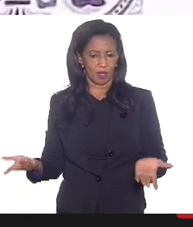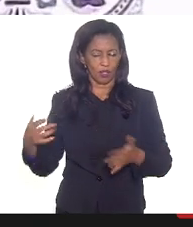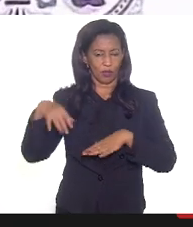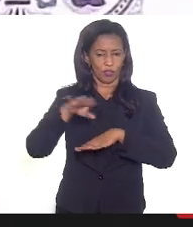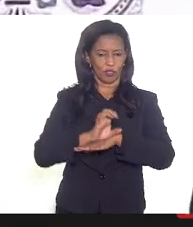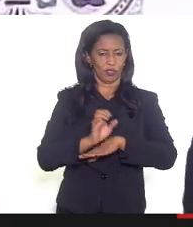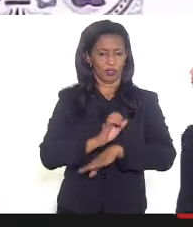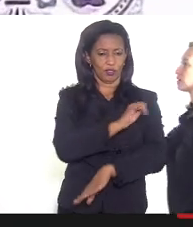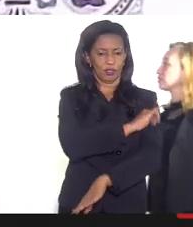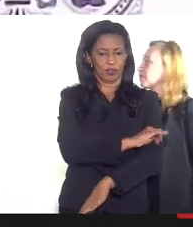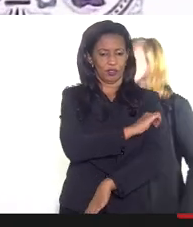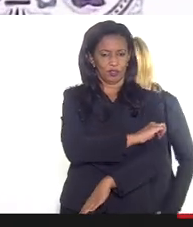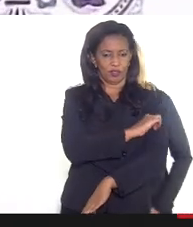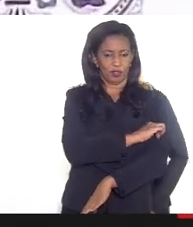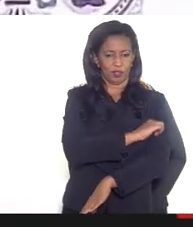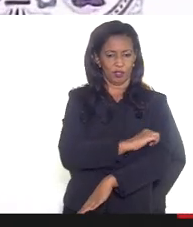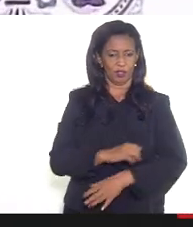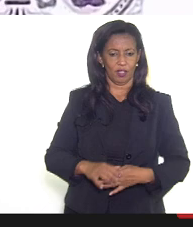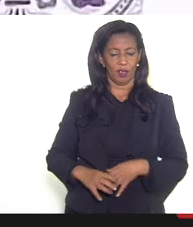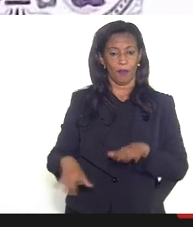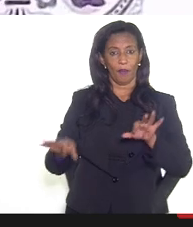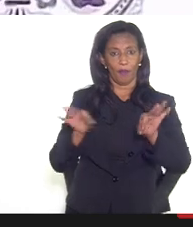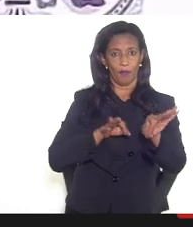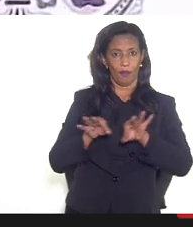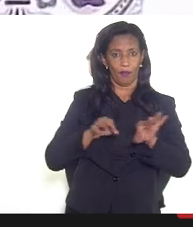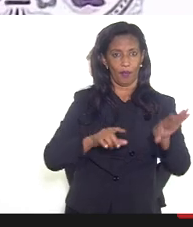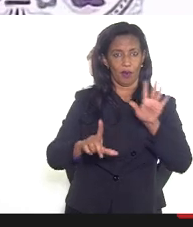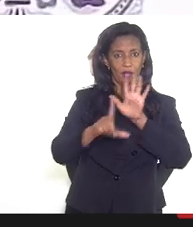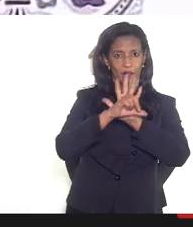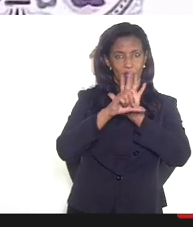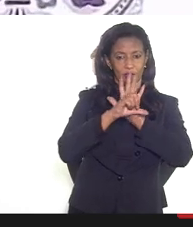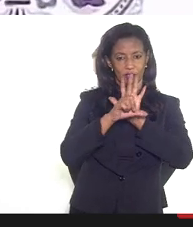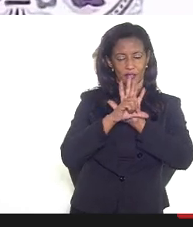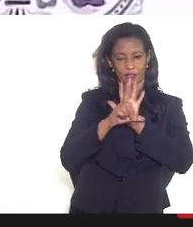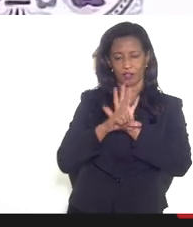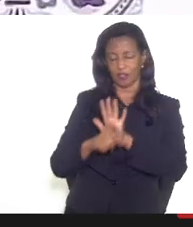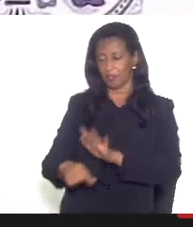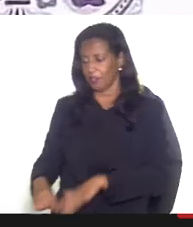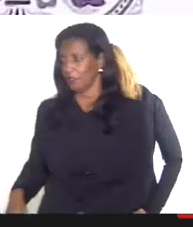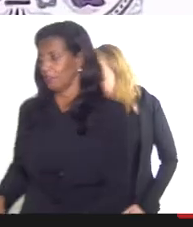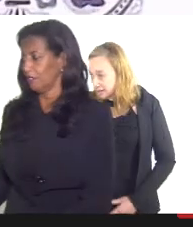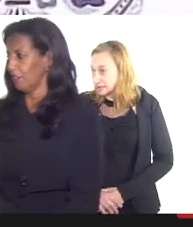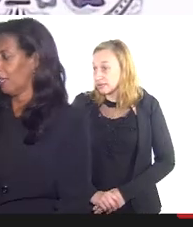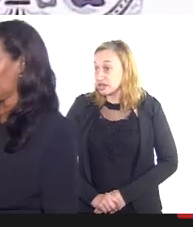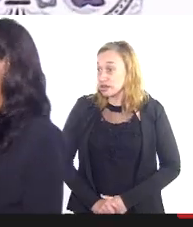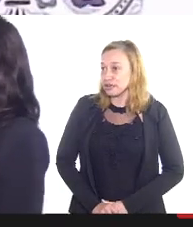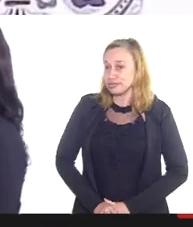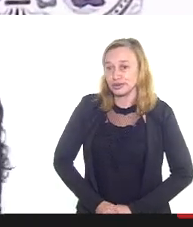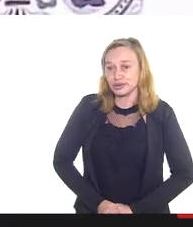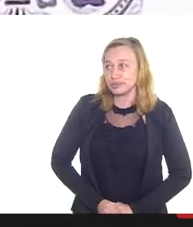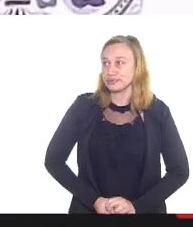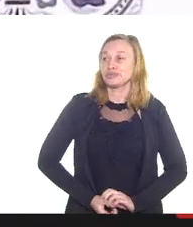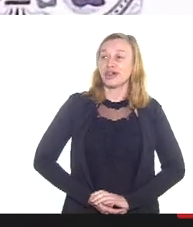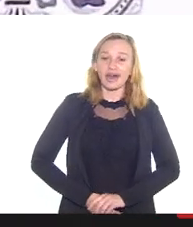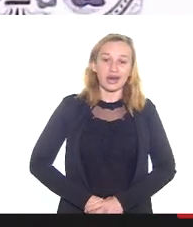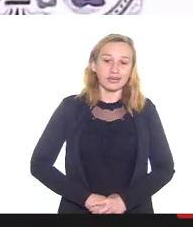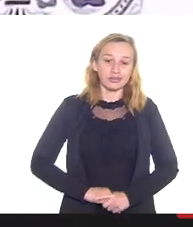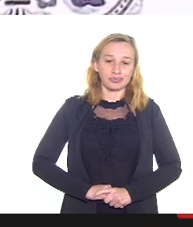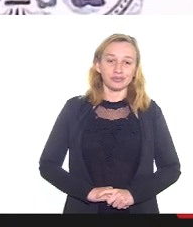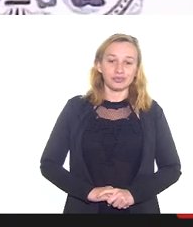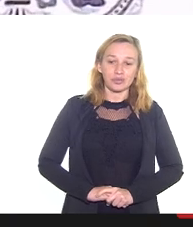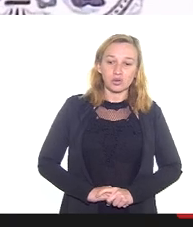de Janeiro, nós temos um projeto de lei, né, para a implementação dessas questões, dessa legislação, que é de 2016,